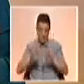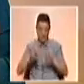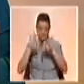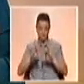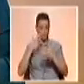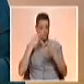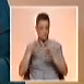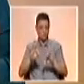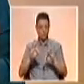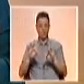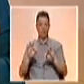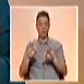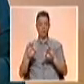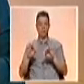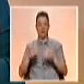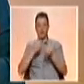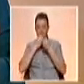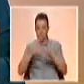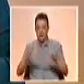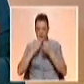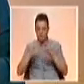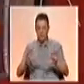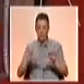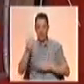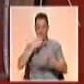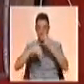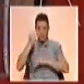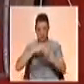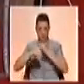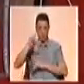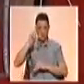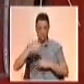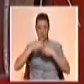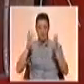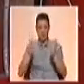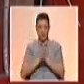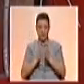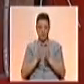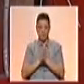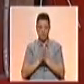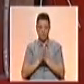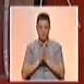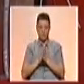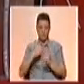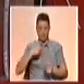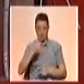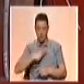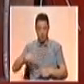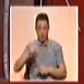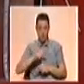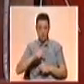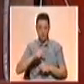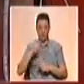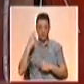E normalmente desperdiça-se muito, mesmo na alimentação, e em todos esses atos nós estamos, de facto... Mas isso